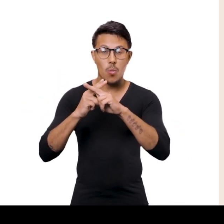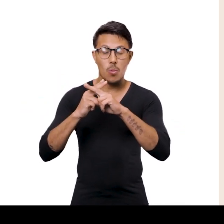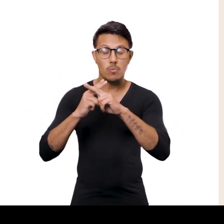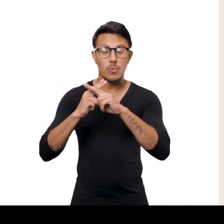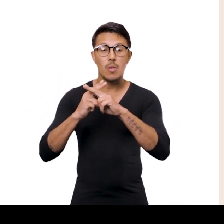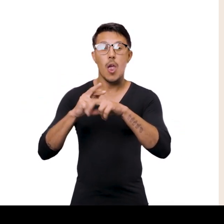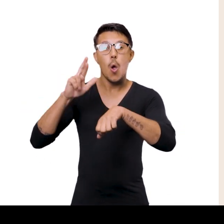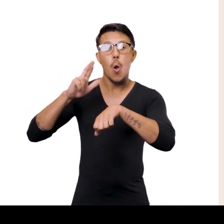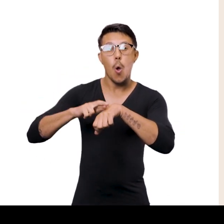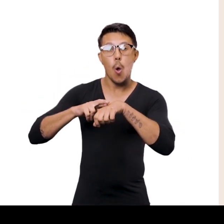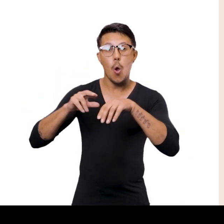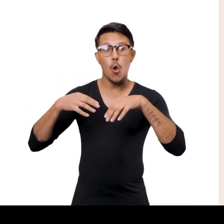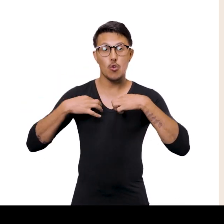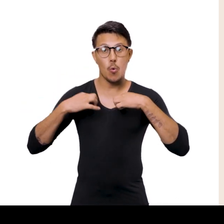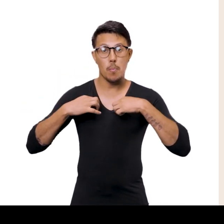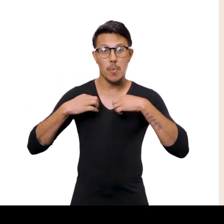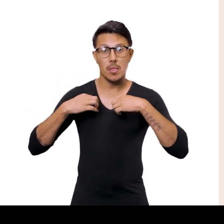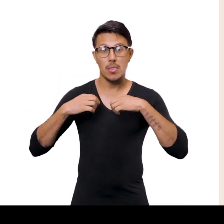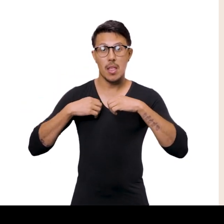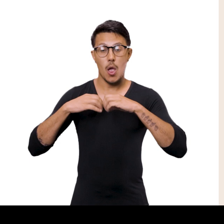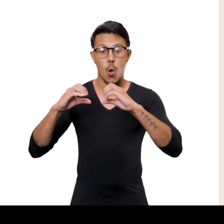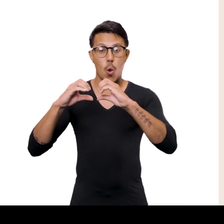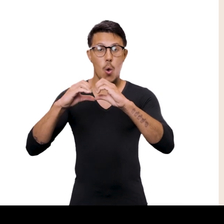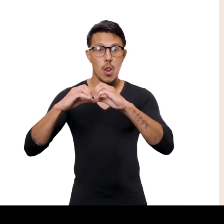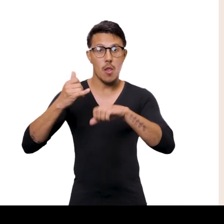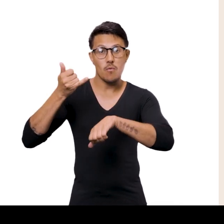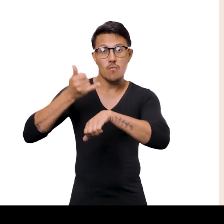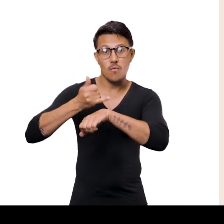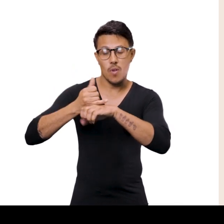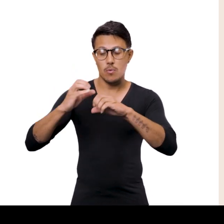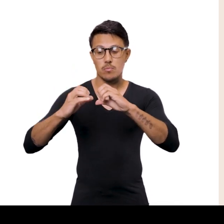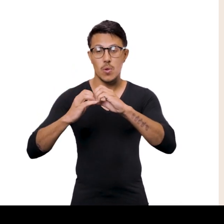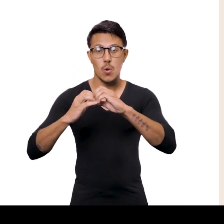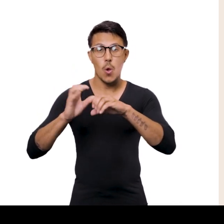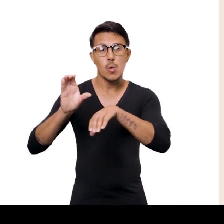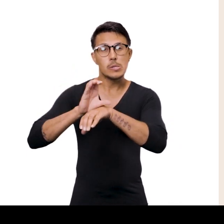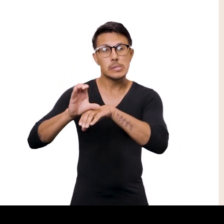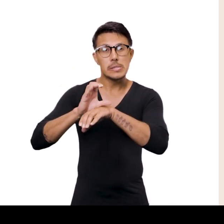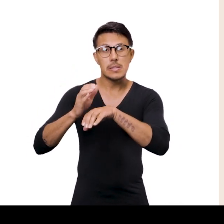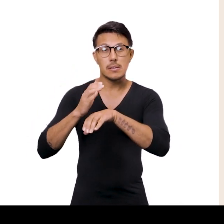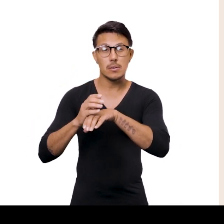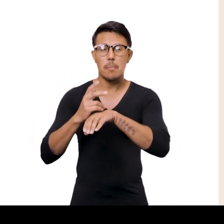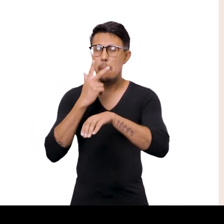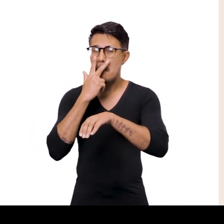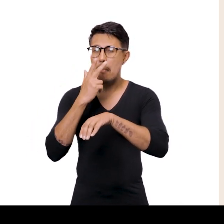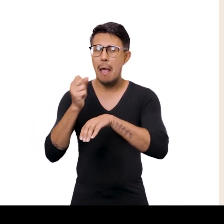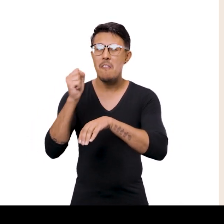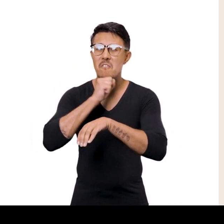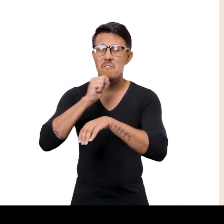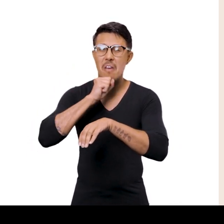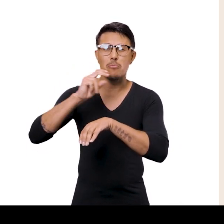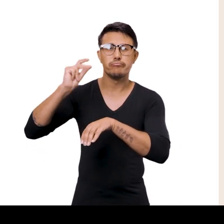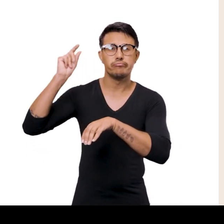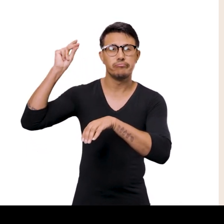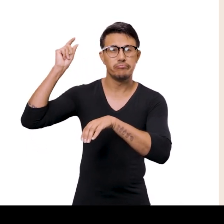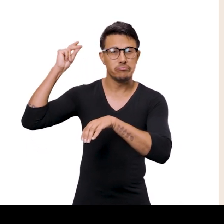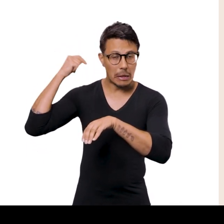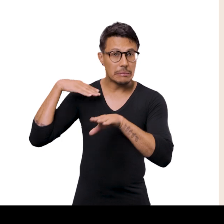roxo, pende um pingente de coração de metal, também acinzentado e com aspecto